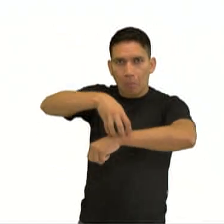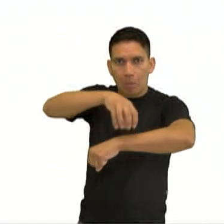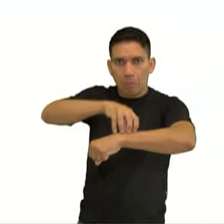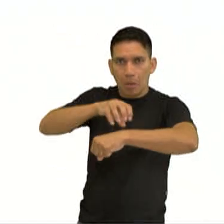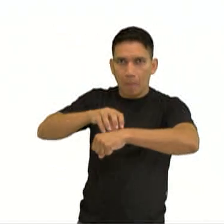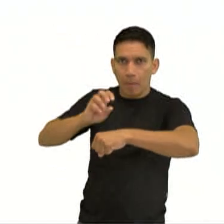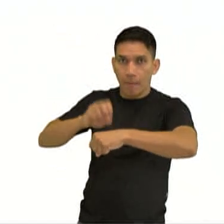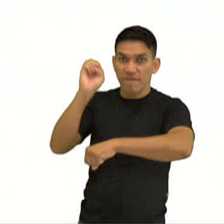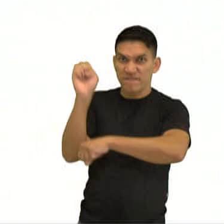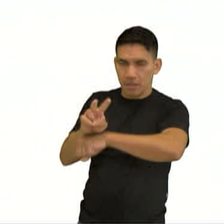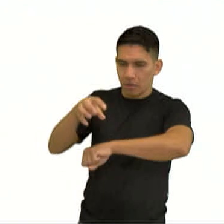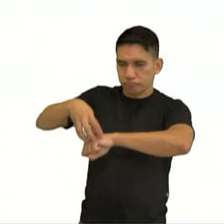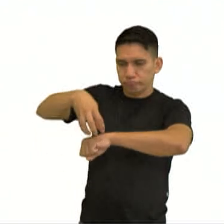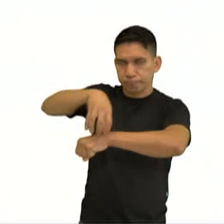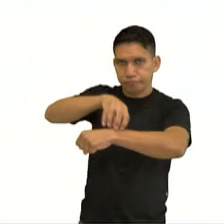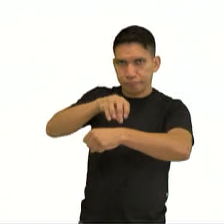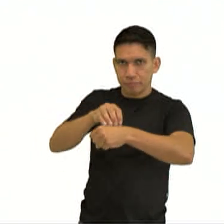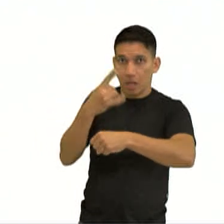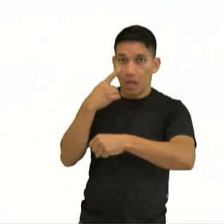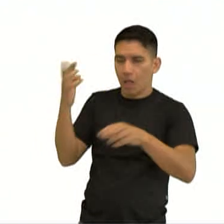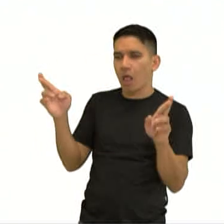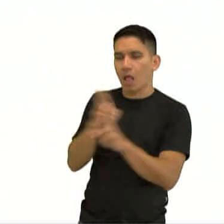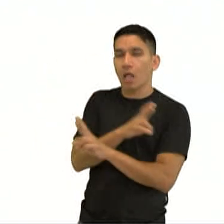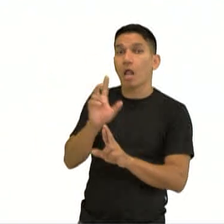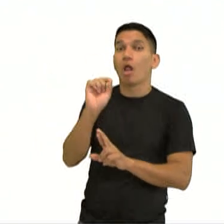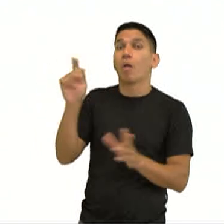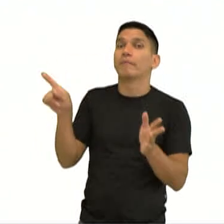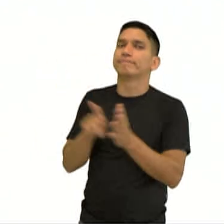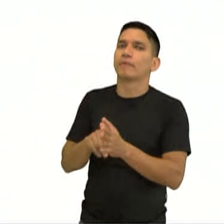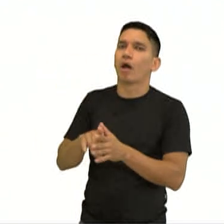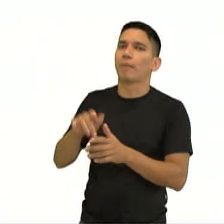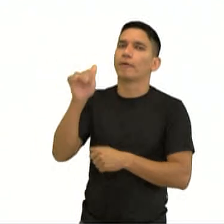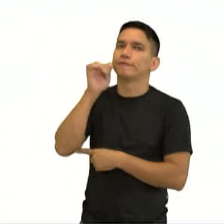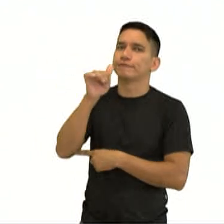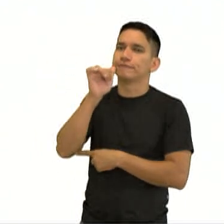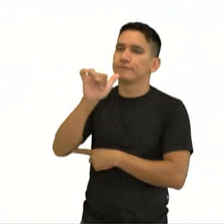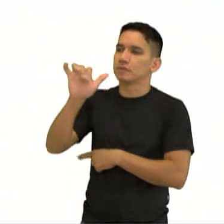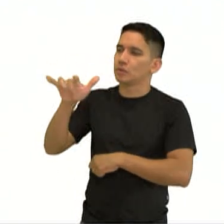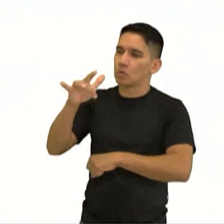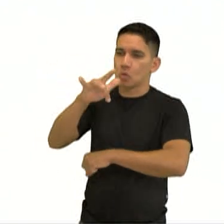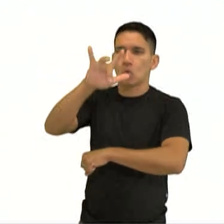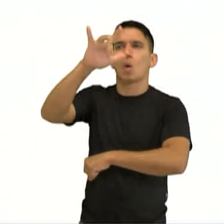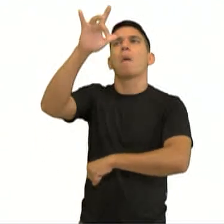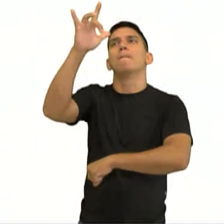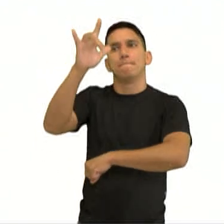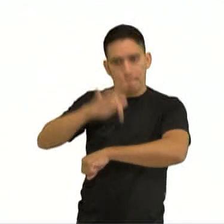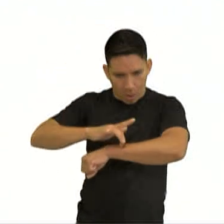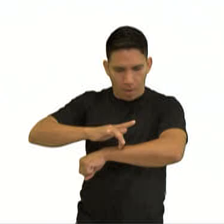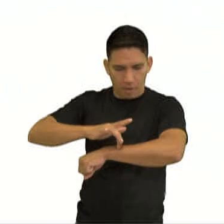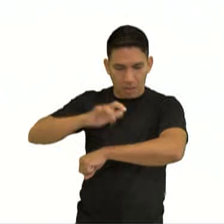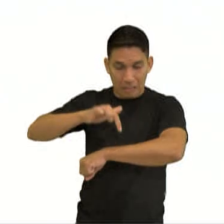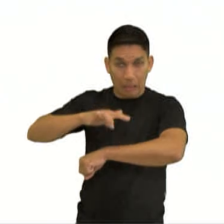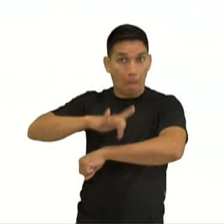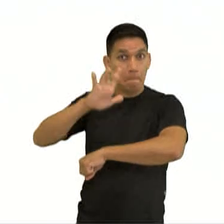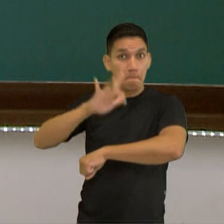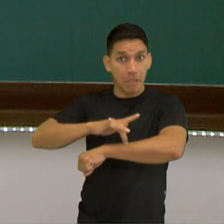e também então está associada, a fêmea do mosquito, que ao picar a pessoa, se